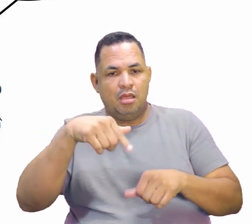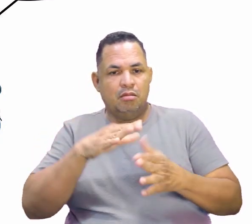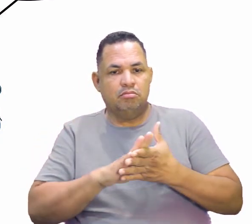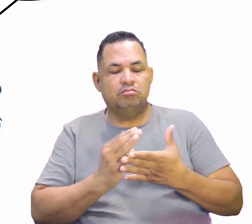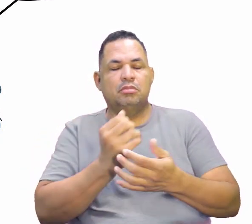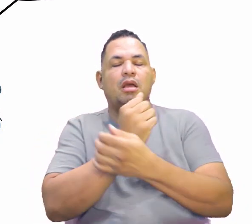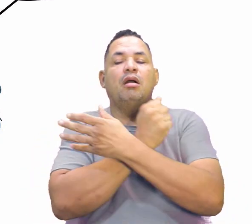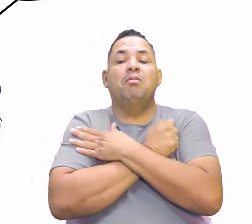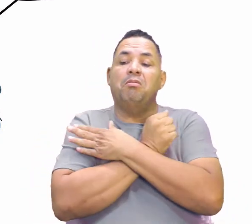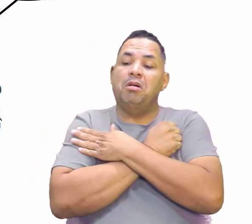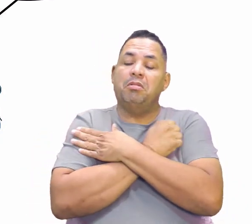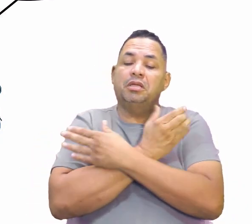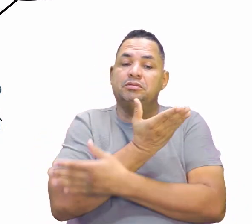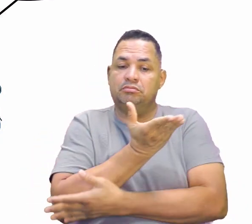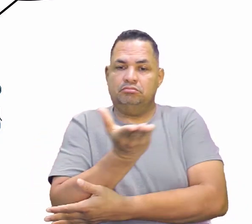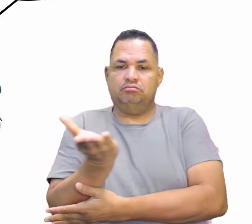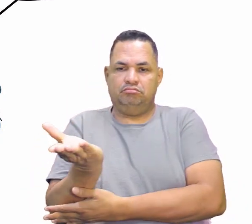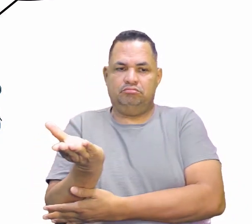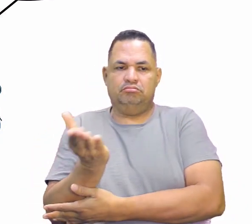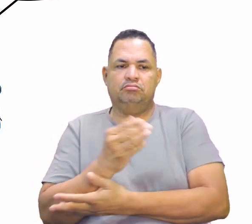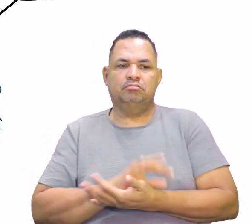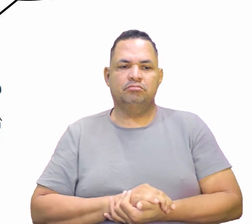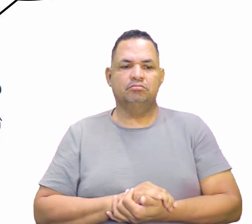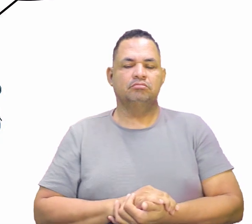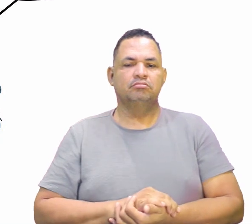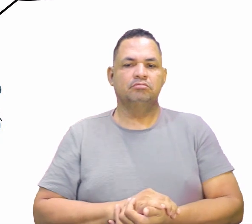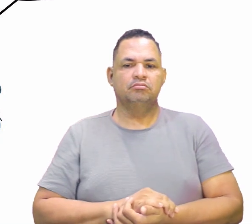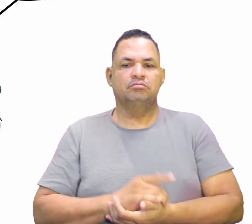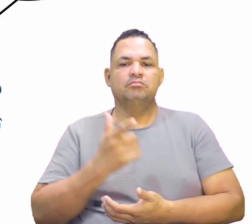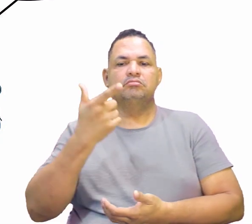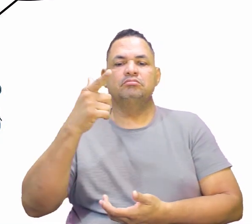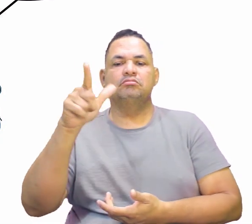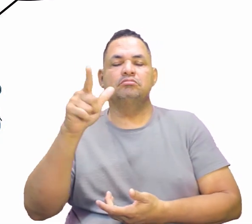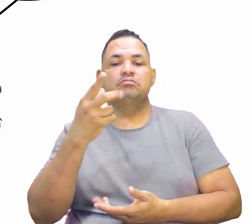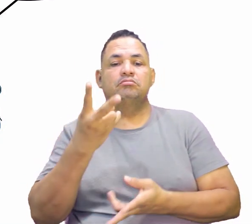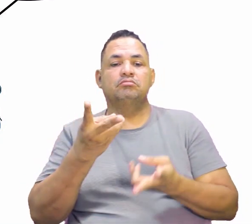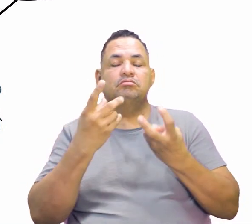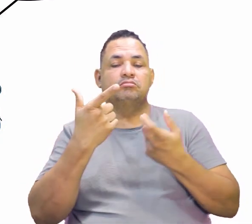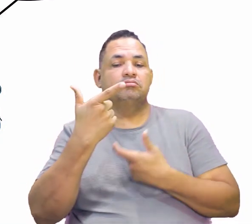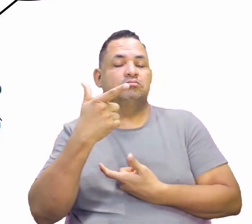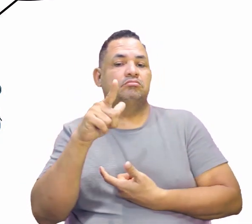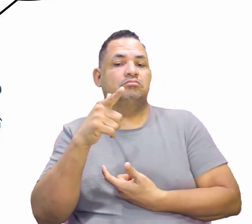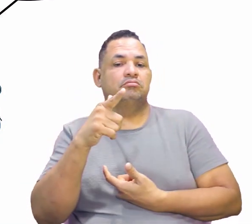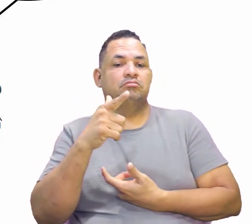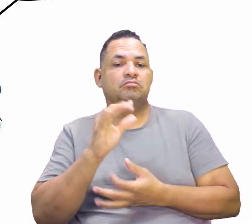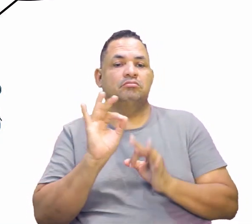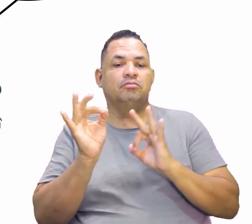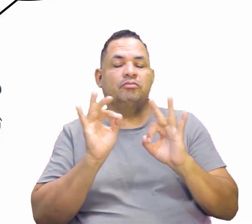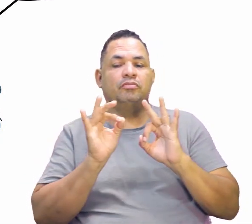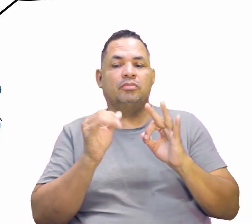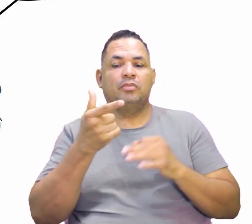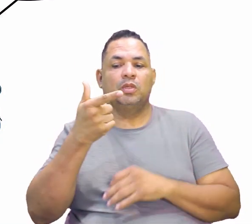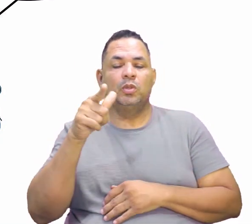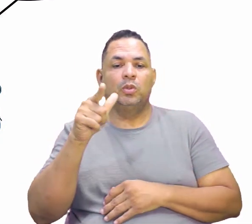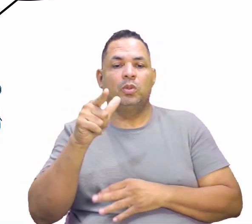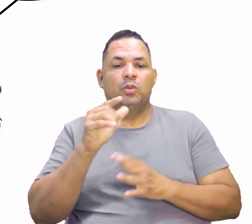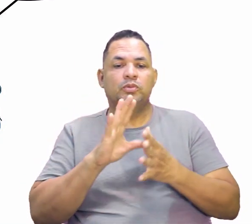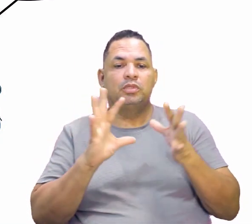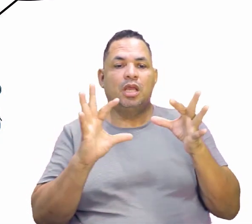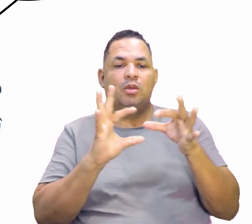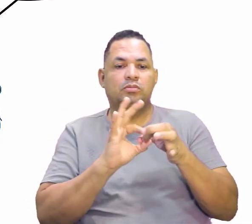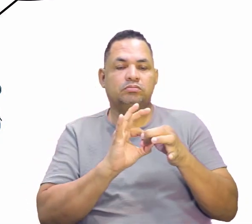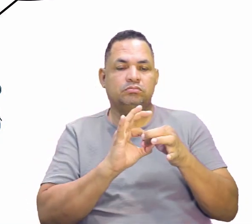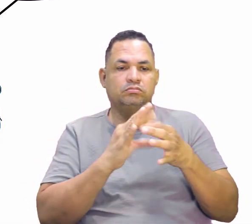um abraço para você. Aqui, a gente consegue perceber que não há a presença de quê, pessoal?